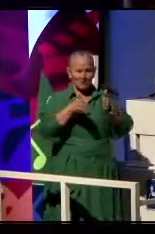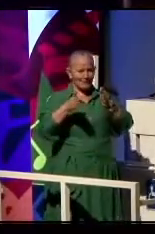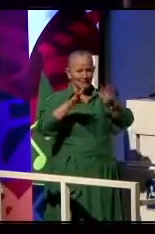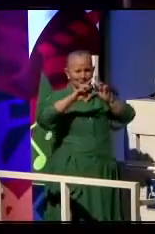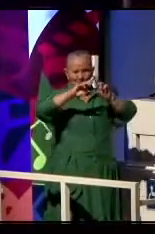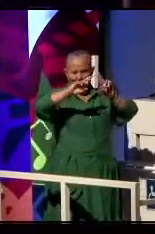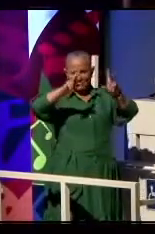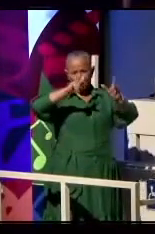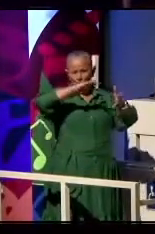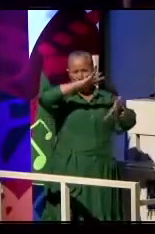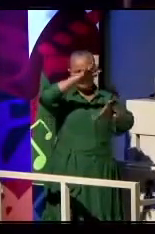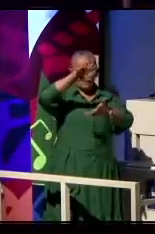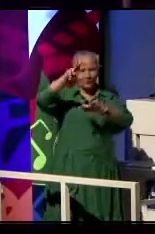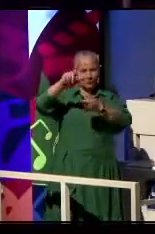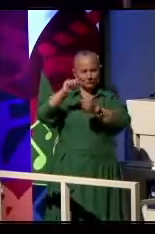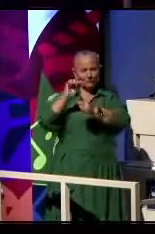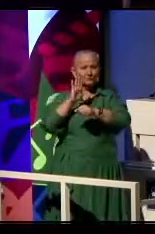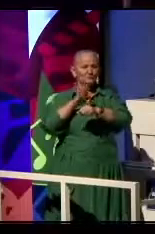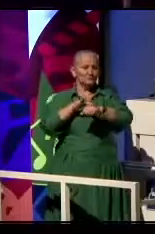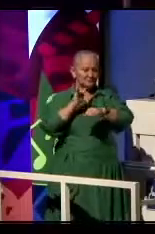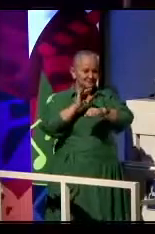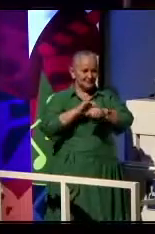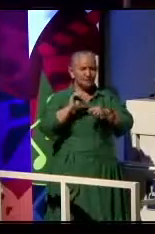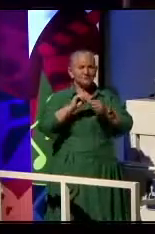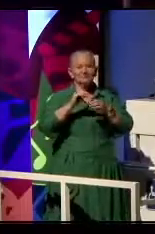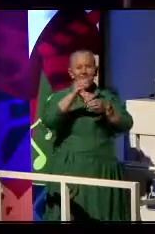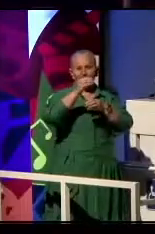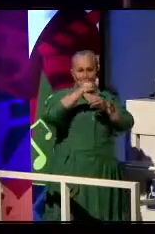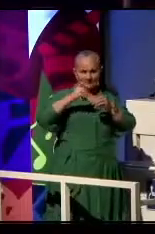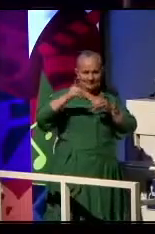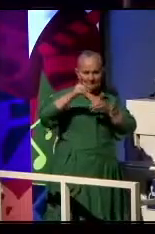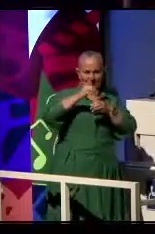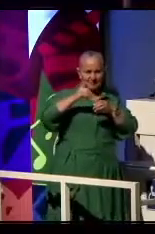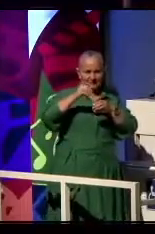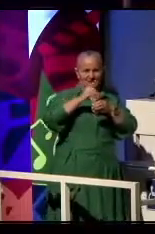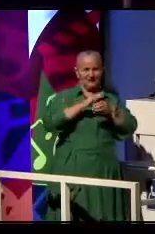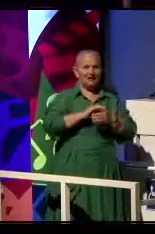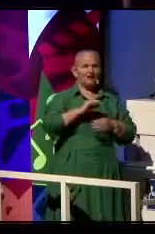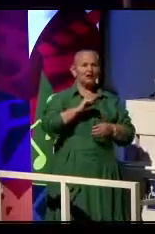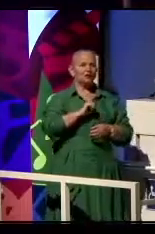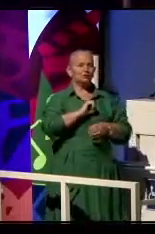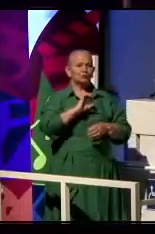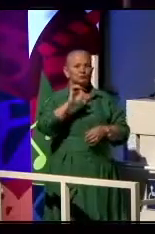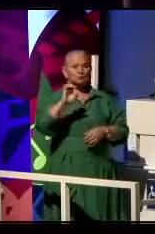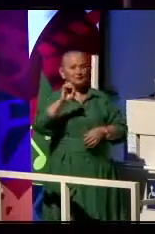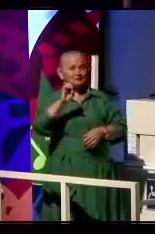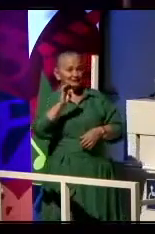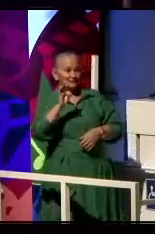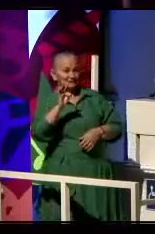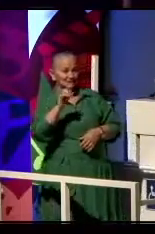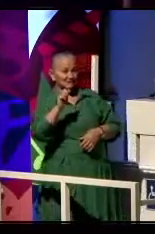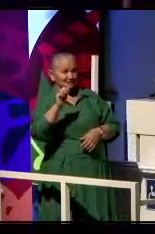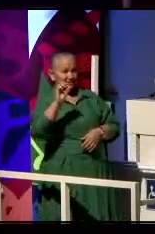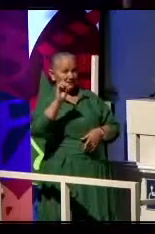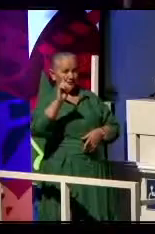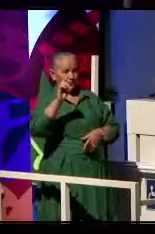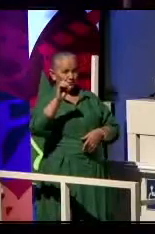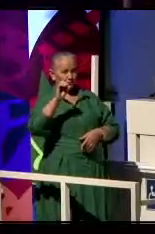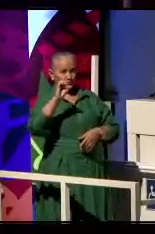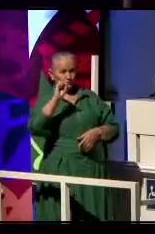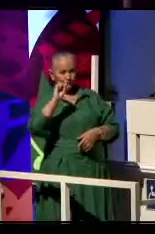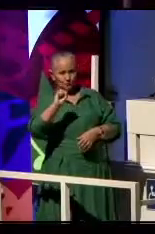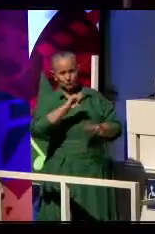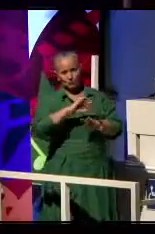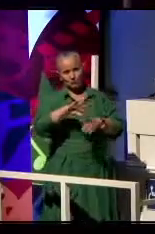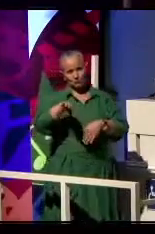mundo. Ele foi convidado para gravar um disco nos Estados Unidos. E dessa estada dele nos Estados Unidos, ele estabeleceu